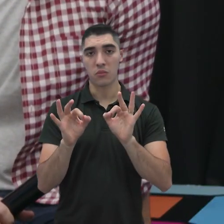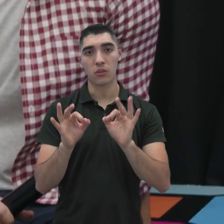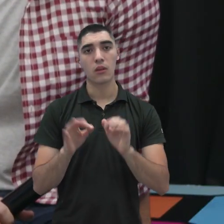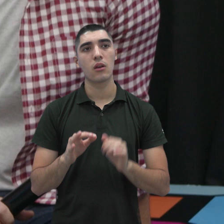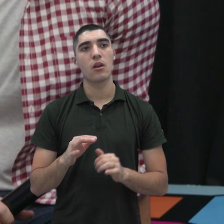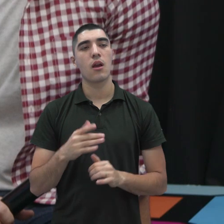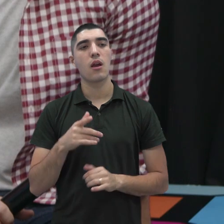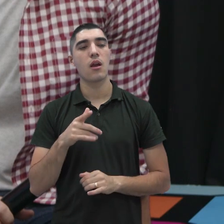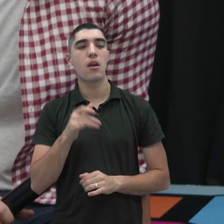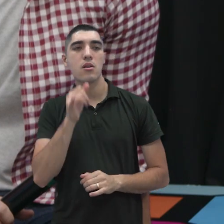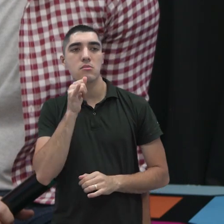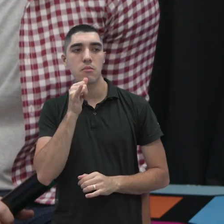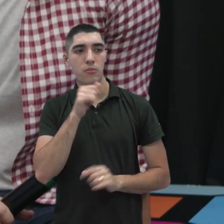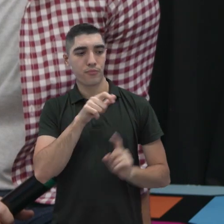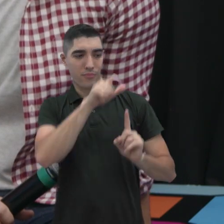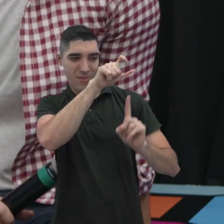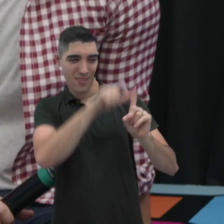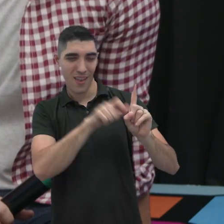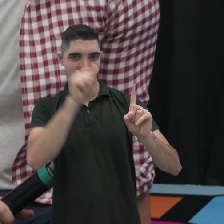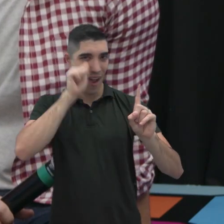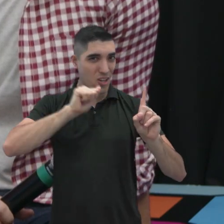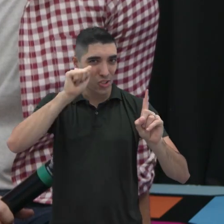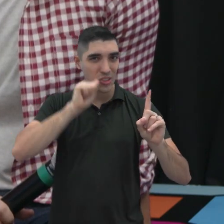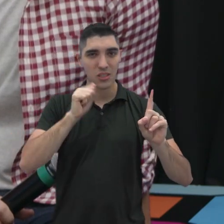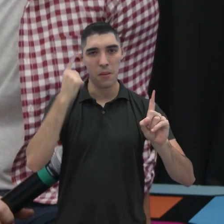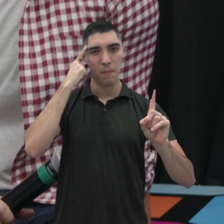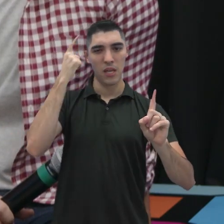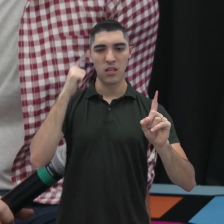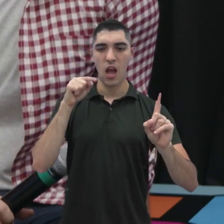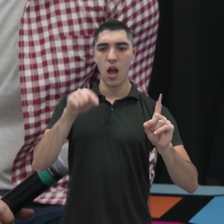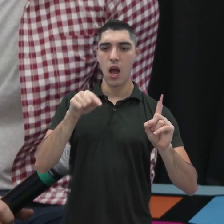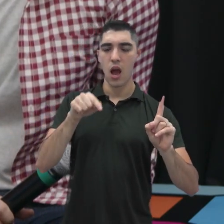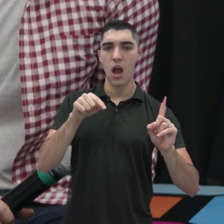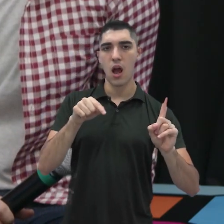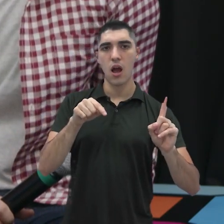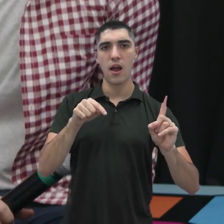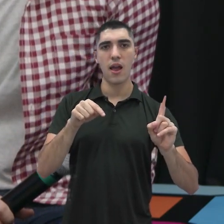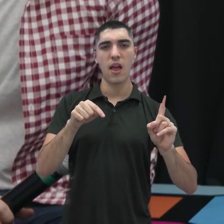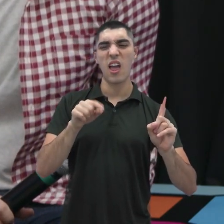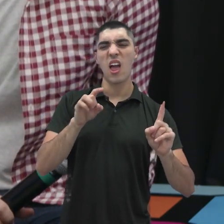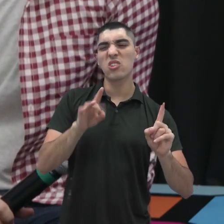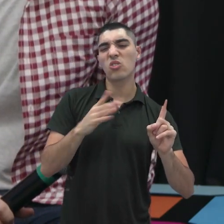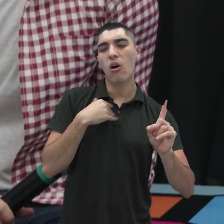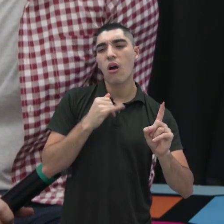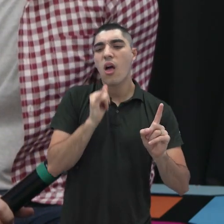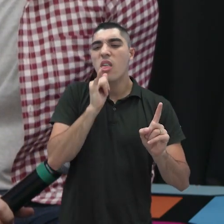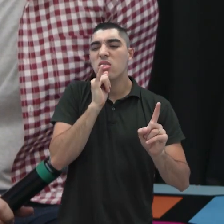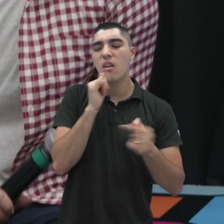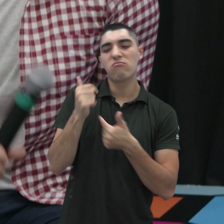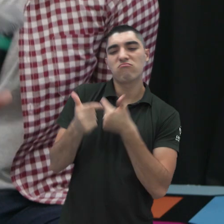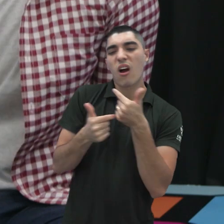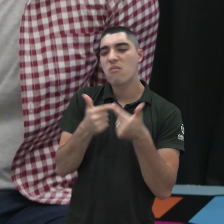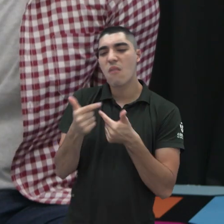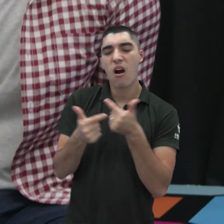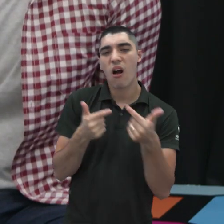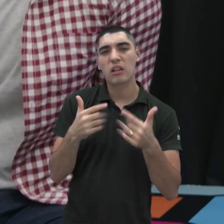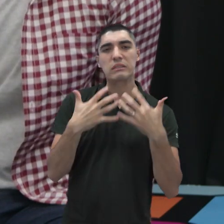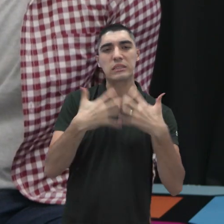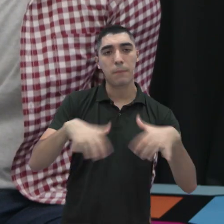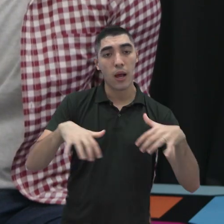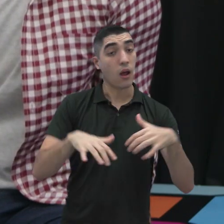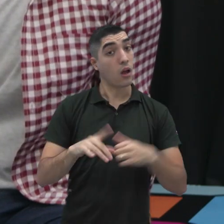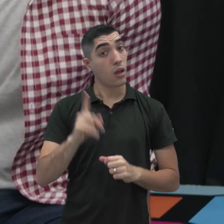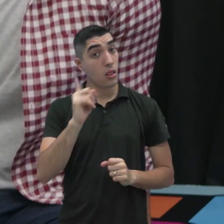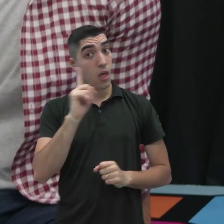que tem muito aquela questão, às vezes, do artista ser encarado como uma profissão ou uma ocupação à parte. Né? E ela